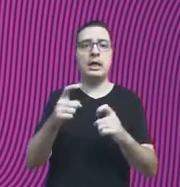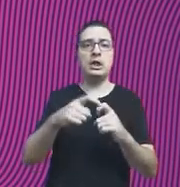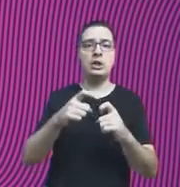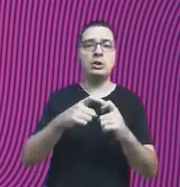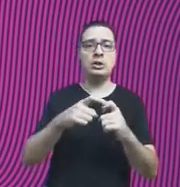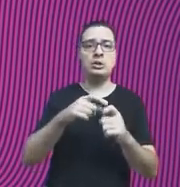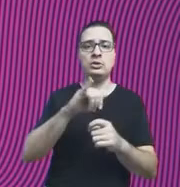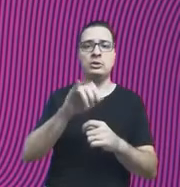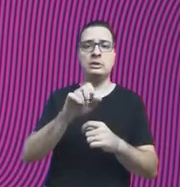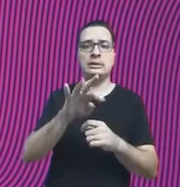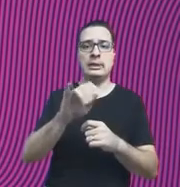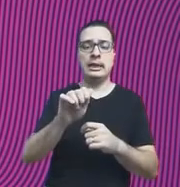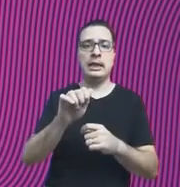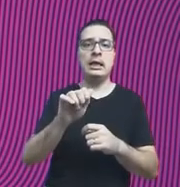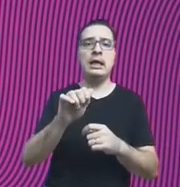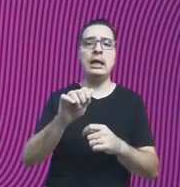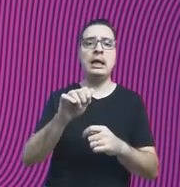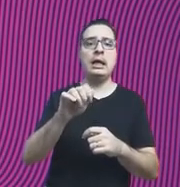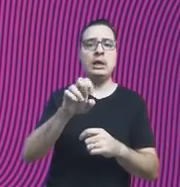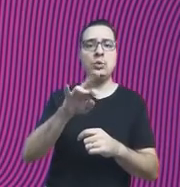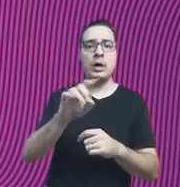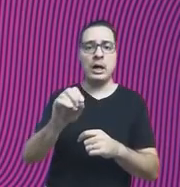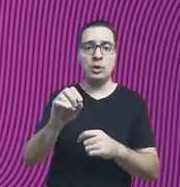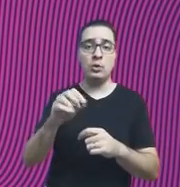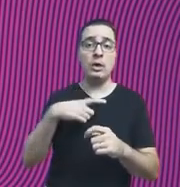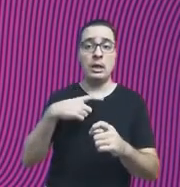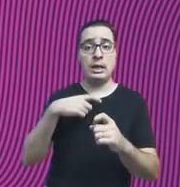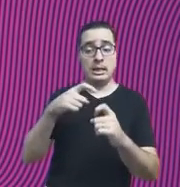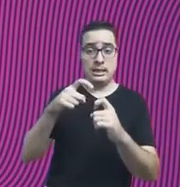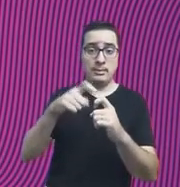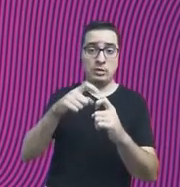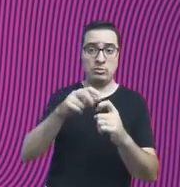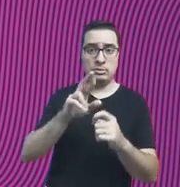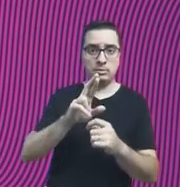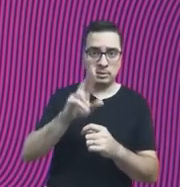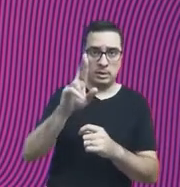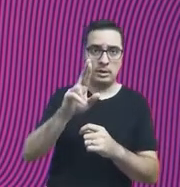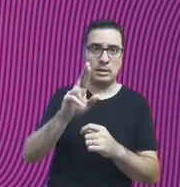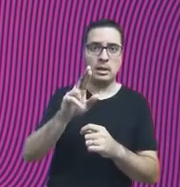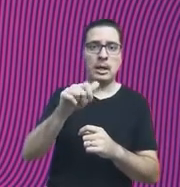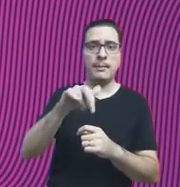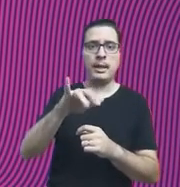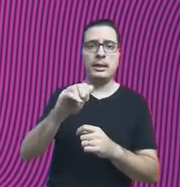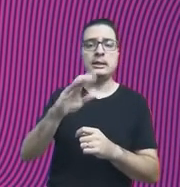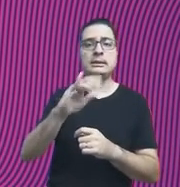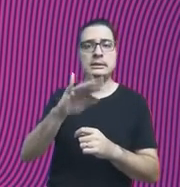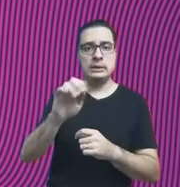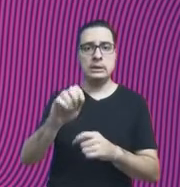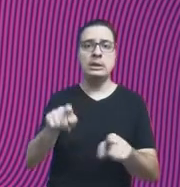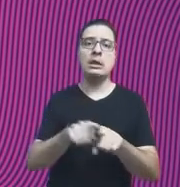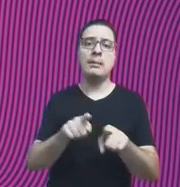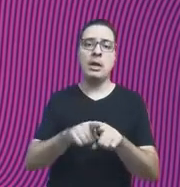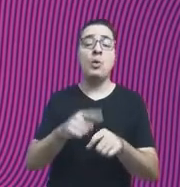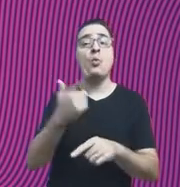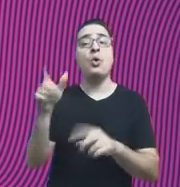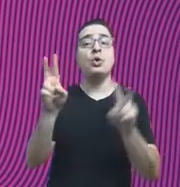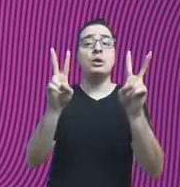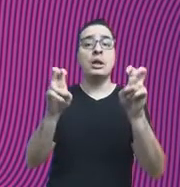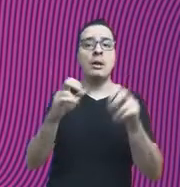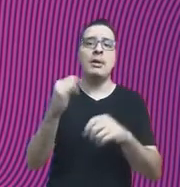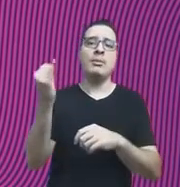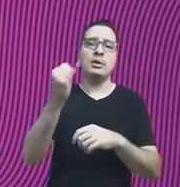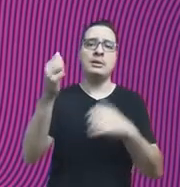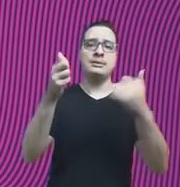que é diretor médico do Americas Medical City. Ele vai também ter um outro tema instigante, que se